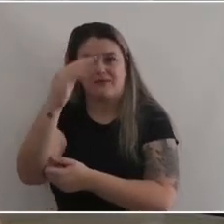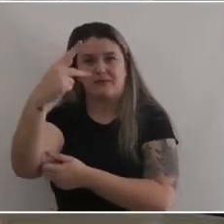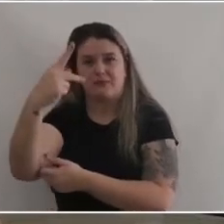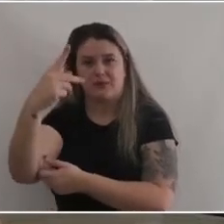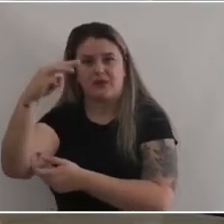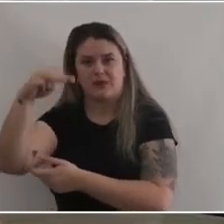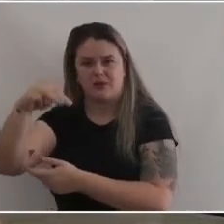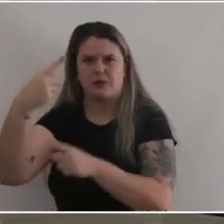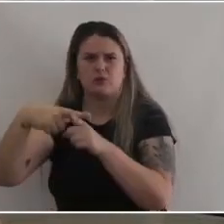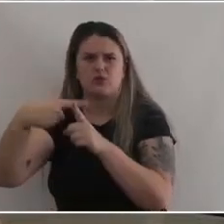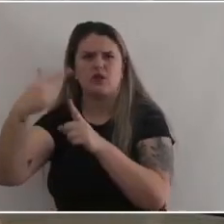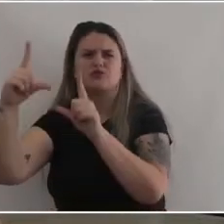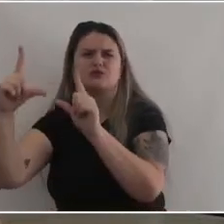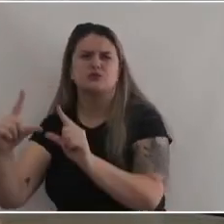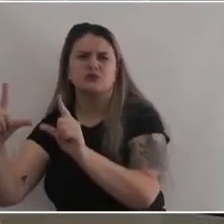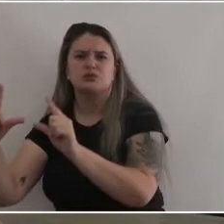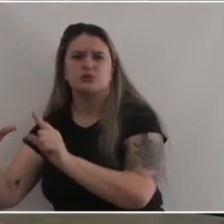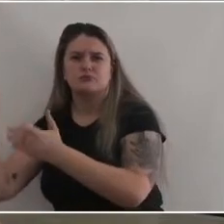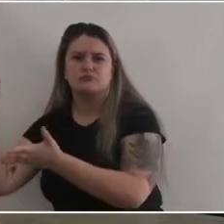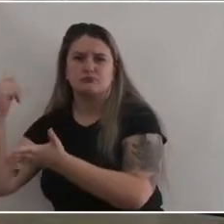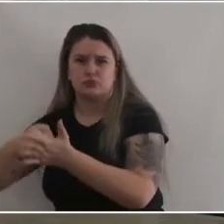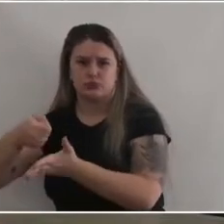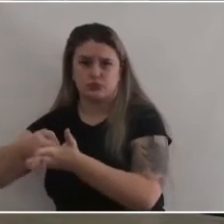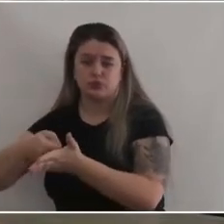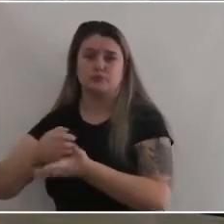a queda nos demais impostos.